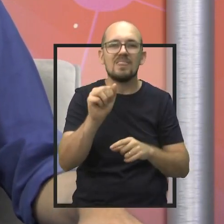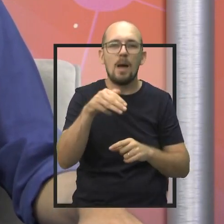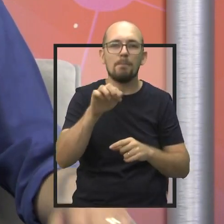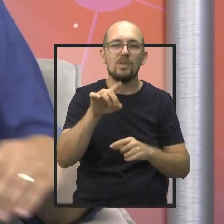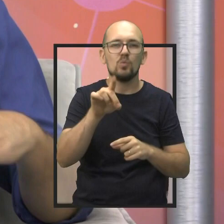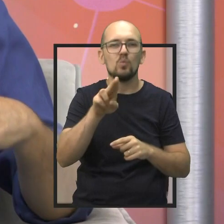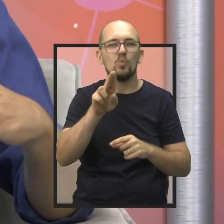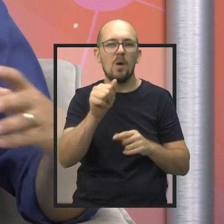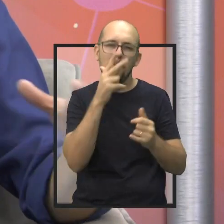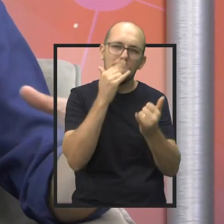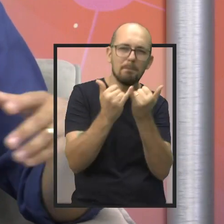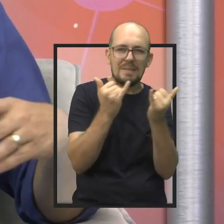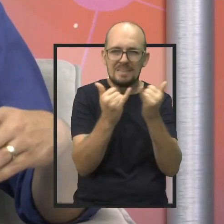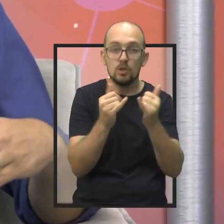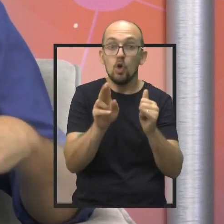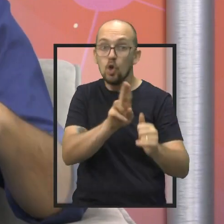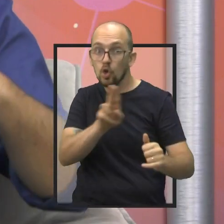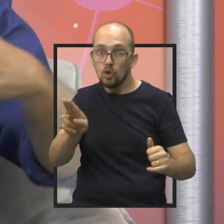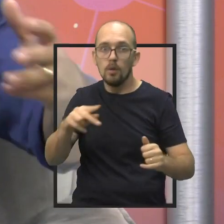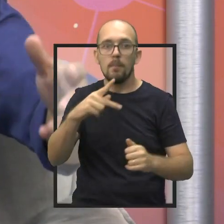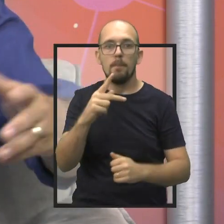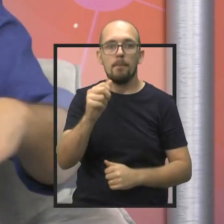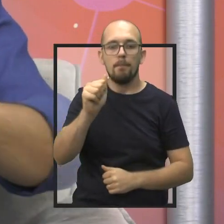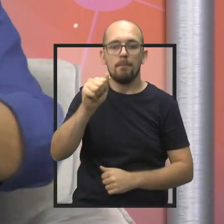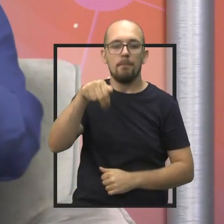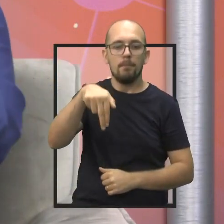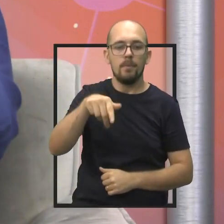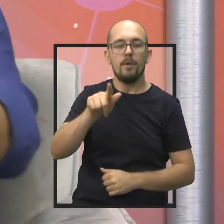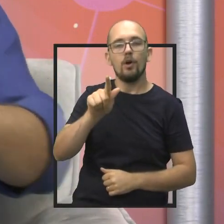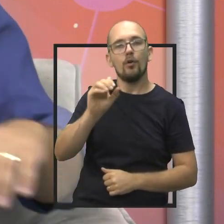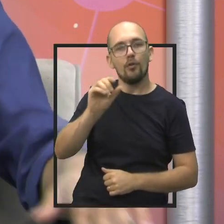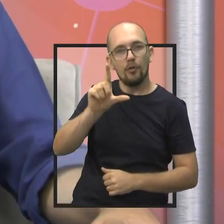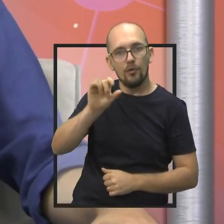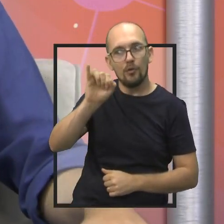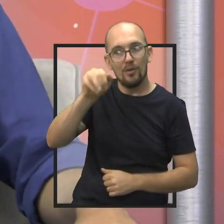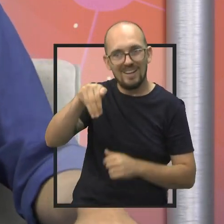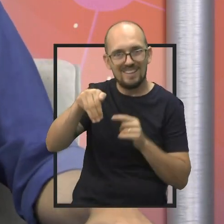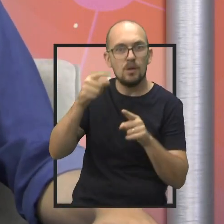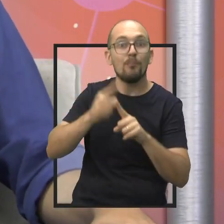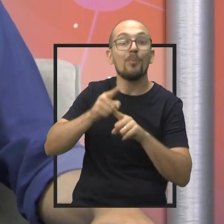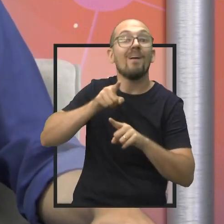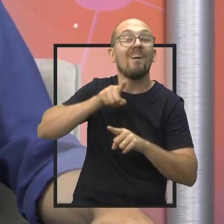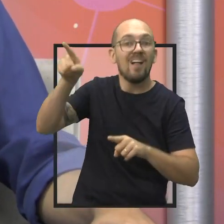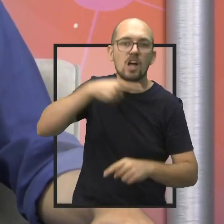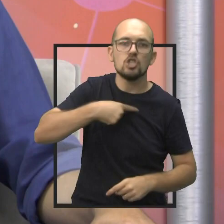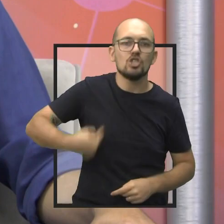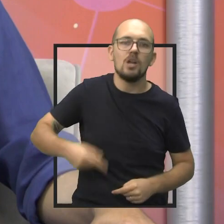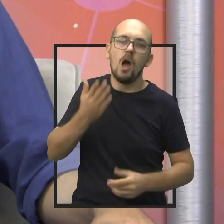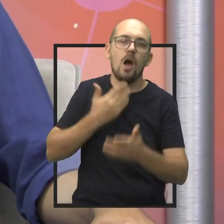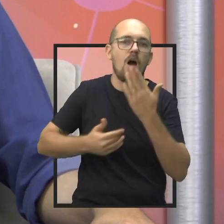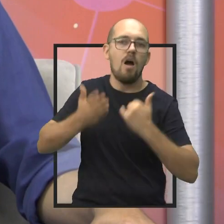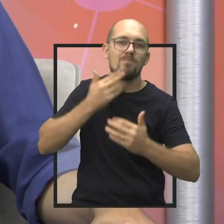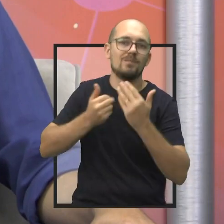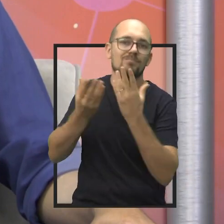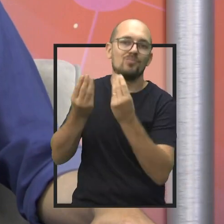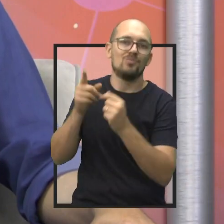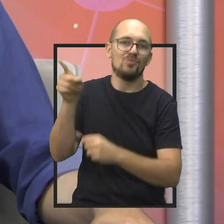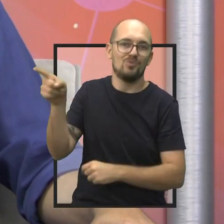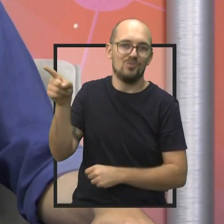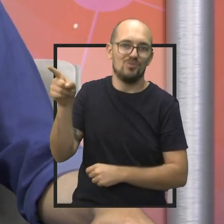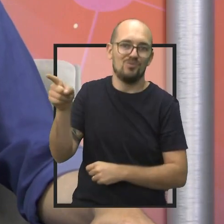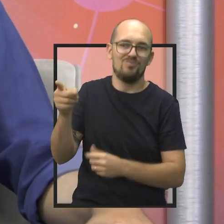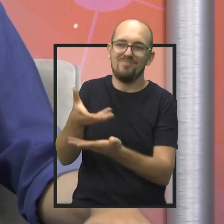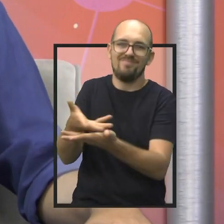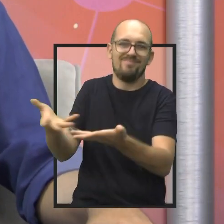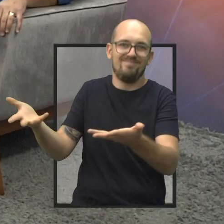de ter aqueles mercados chineses em que vende animais e eles ingerem também esses animais e isso causou provavelmente a